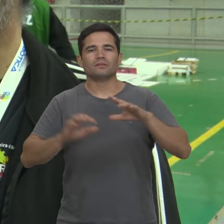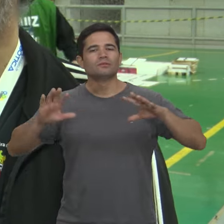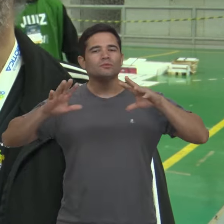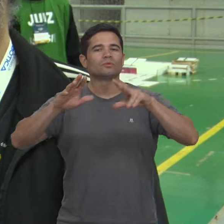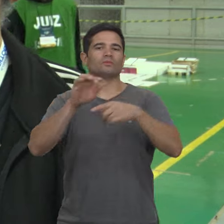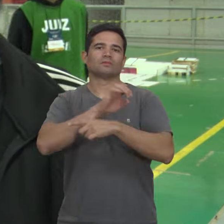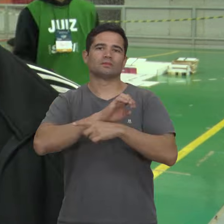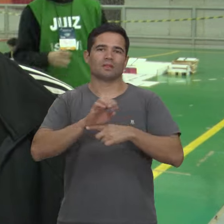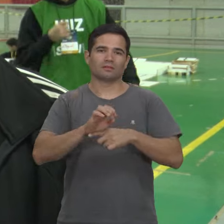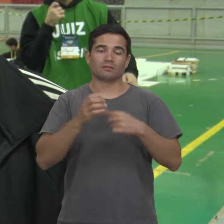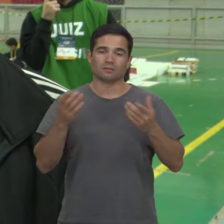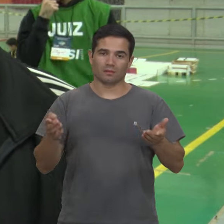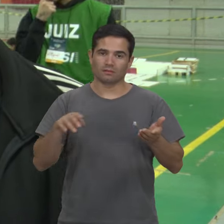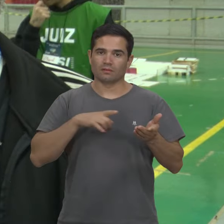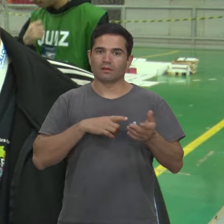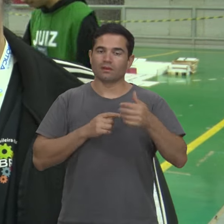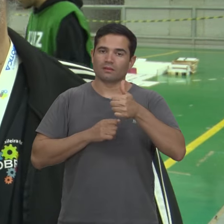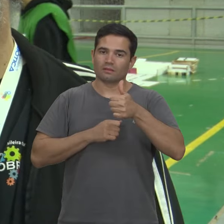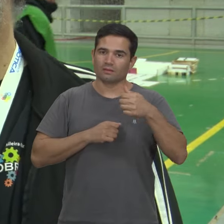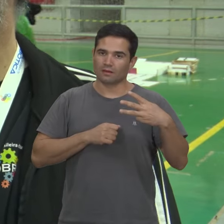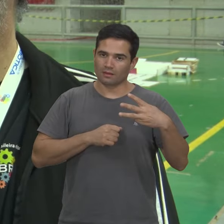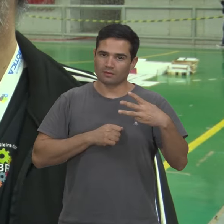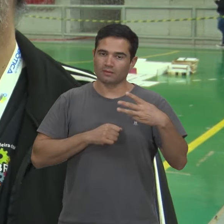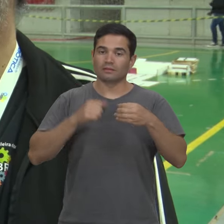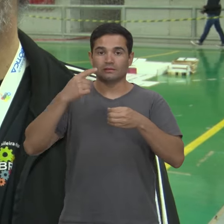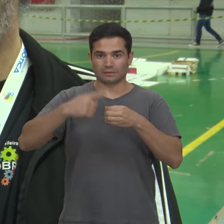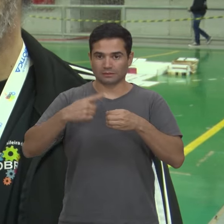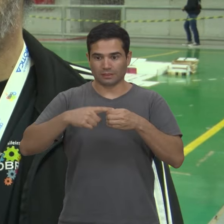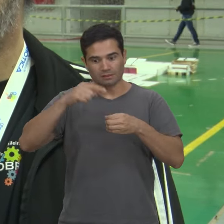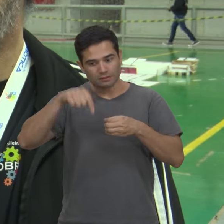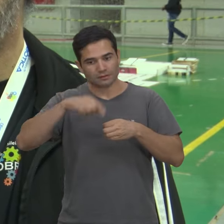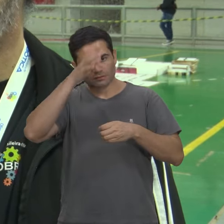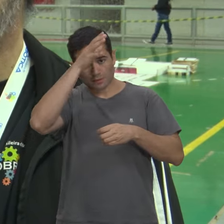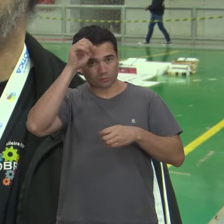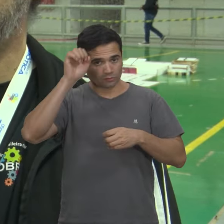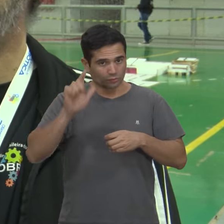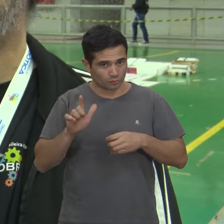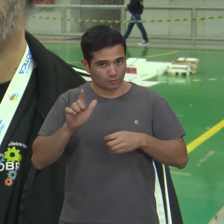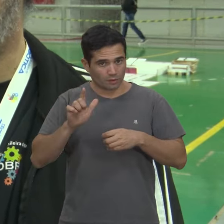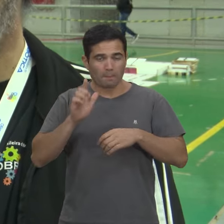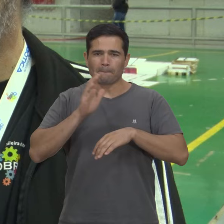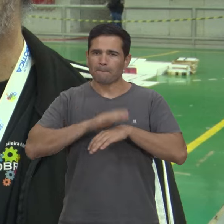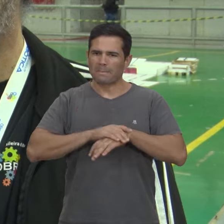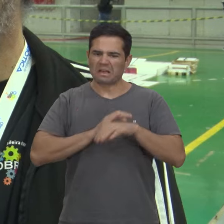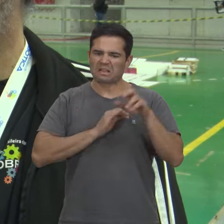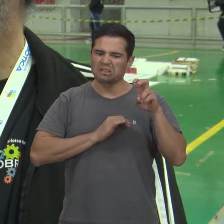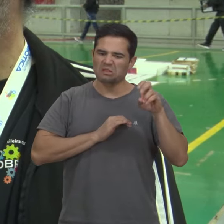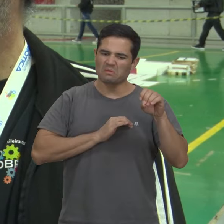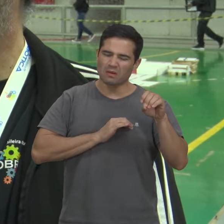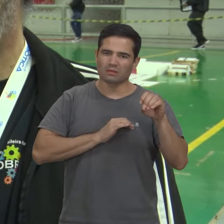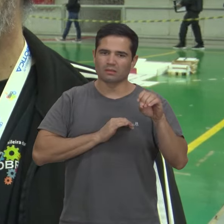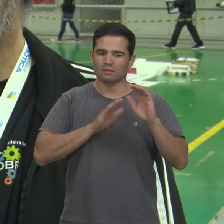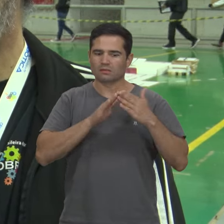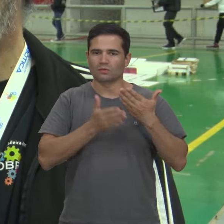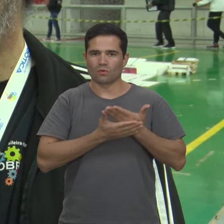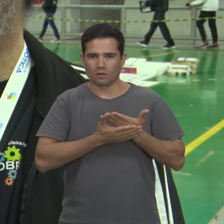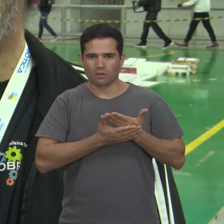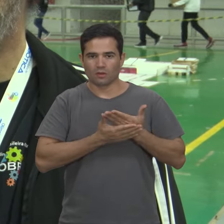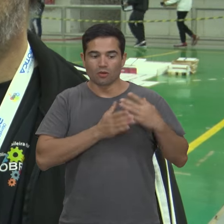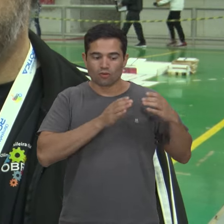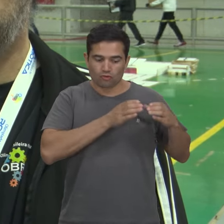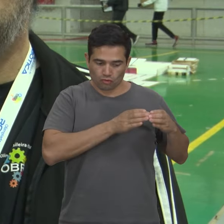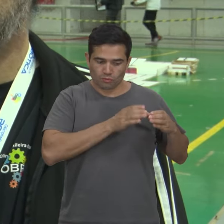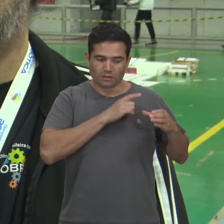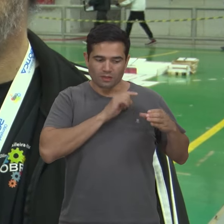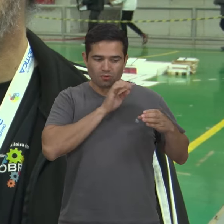professores de todo o estado, né? São 13 cidades do estado que estão participando aqui, mais de 50 escolas, né? E cada equipe vem